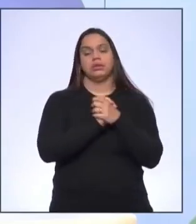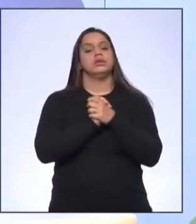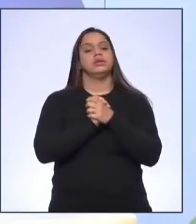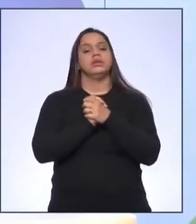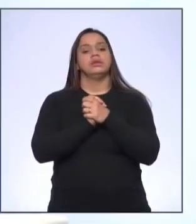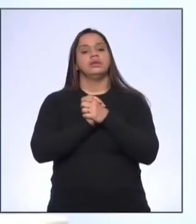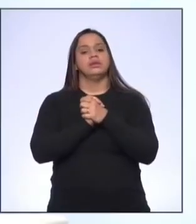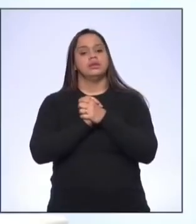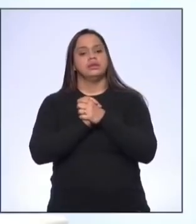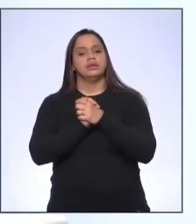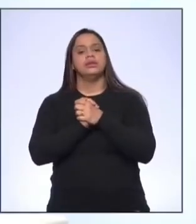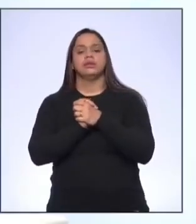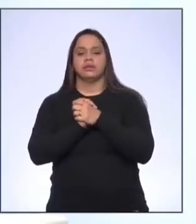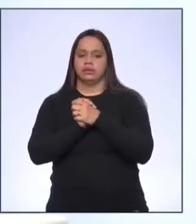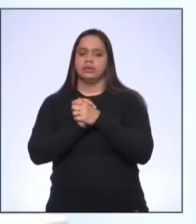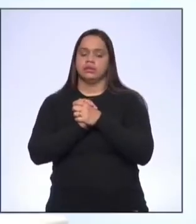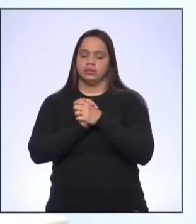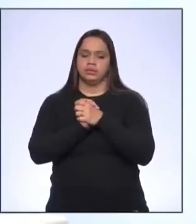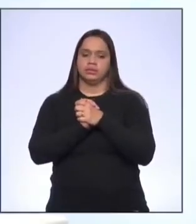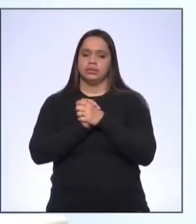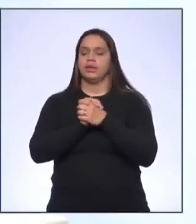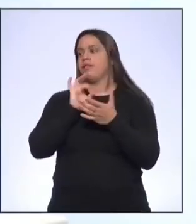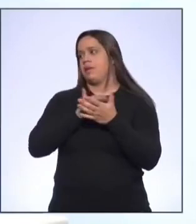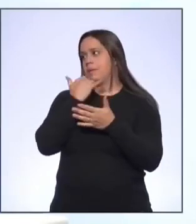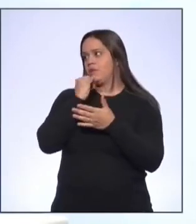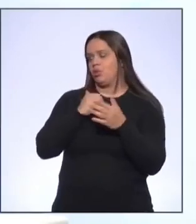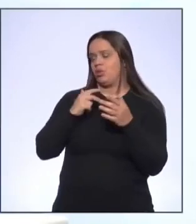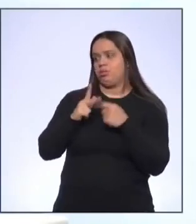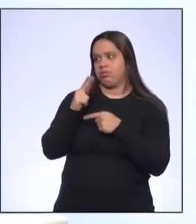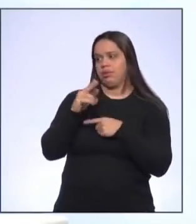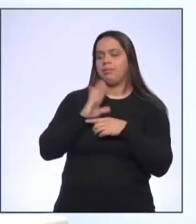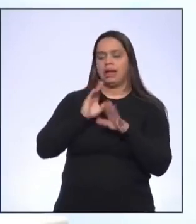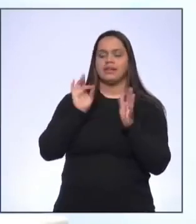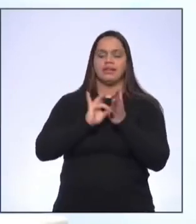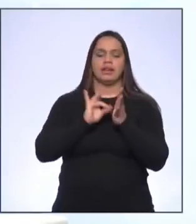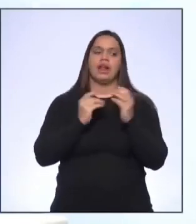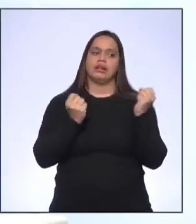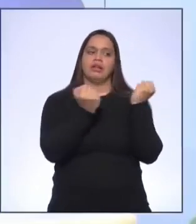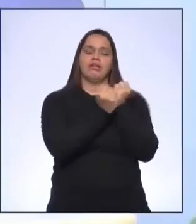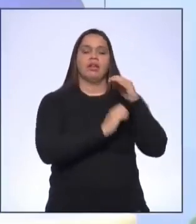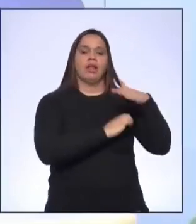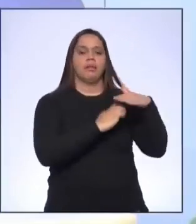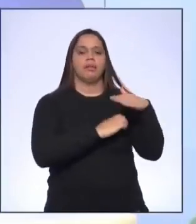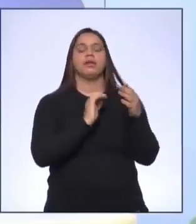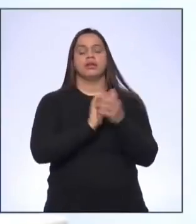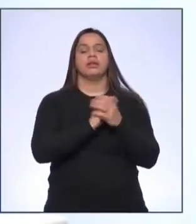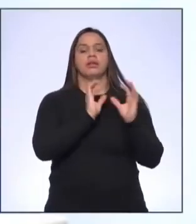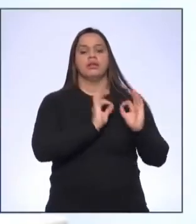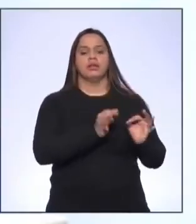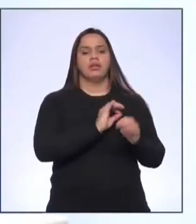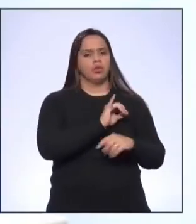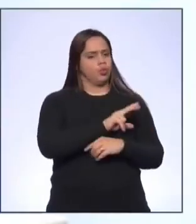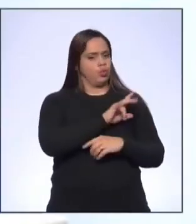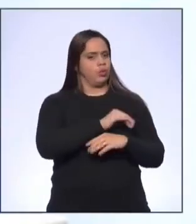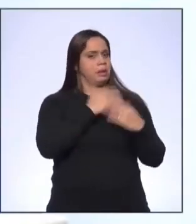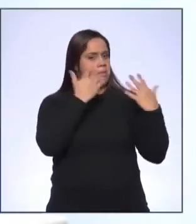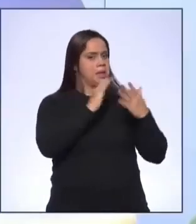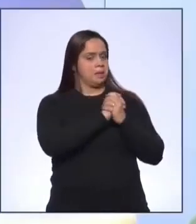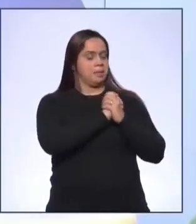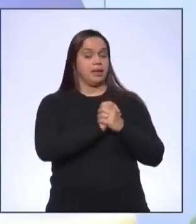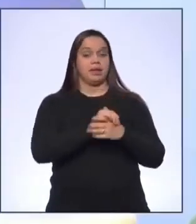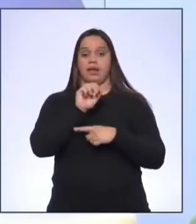Sim, a Beauty Cosmetics busca isso mesmo. Perdão interromper, professor, mas é isso. Eles buscam defender as empresas. Perfeito, ela está certa. Júlia, parabéns. Obrigado.